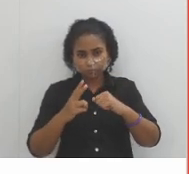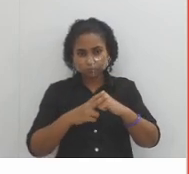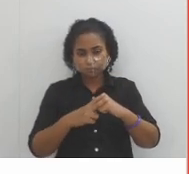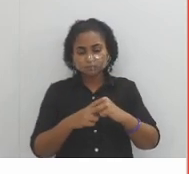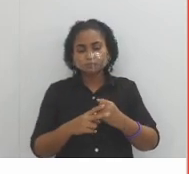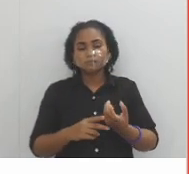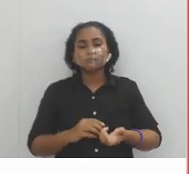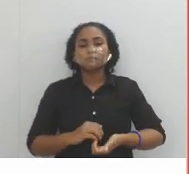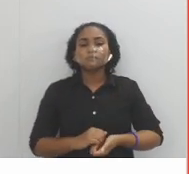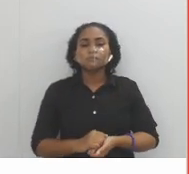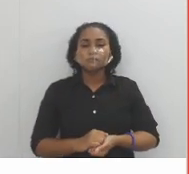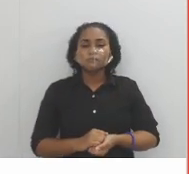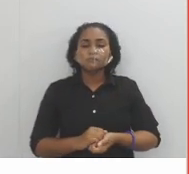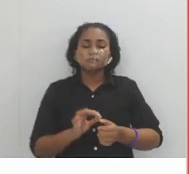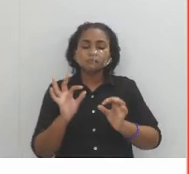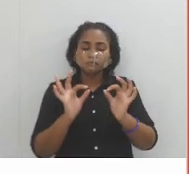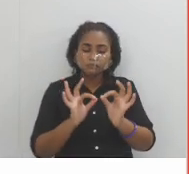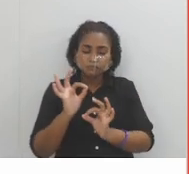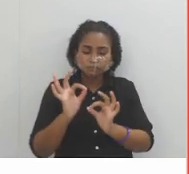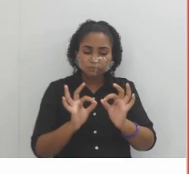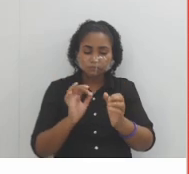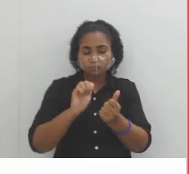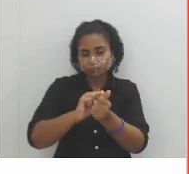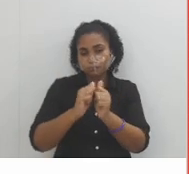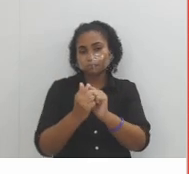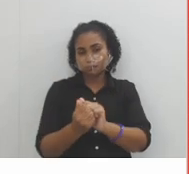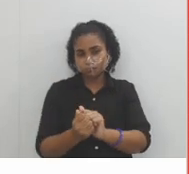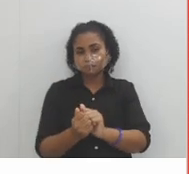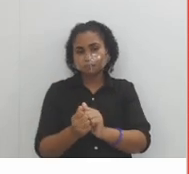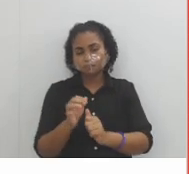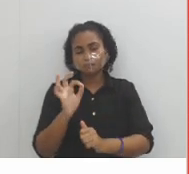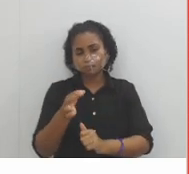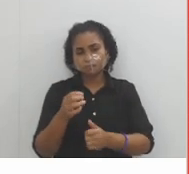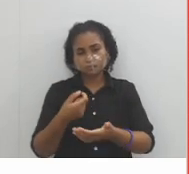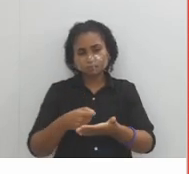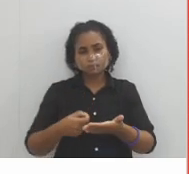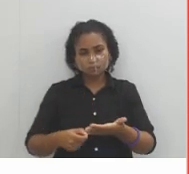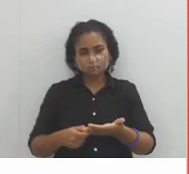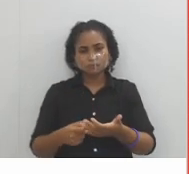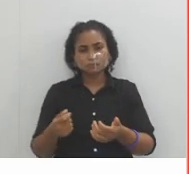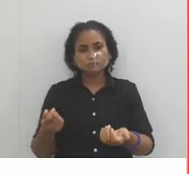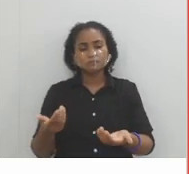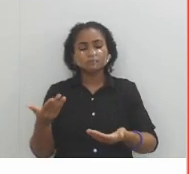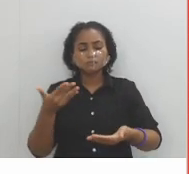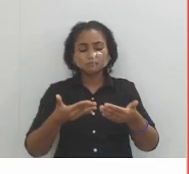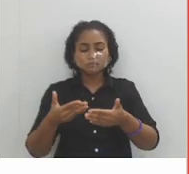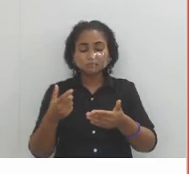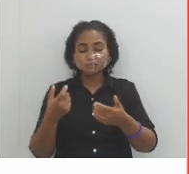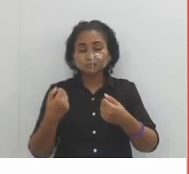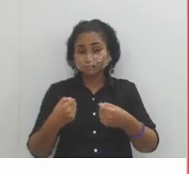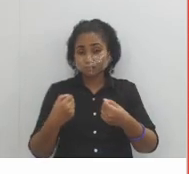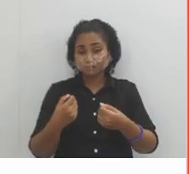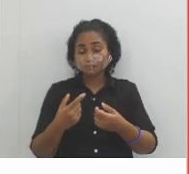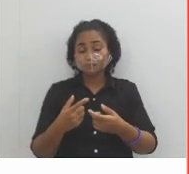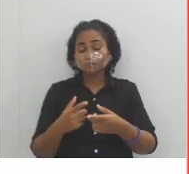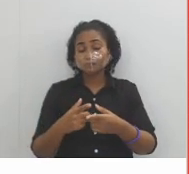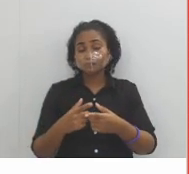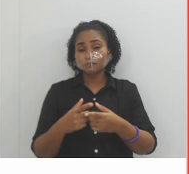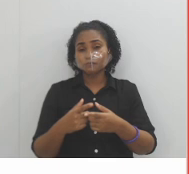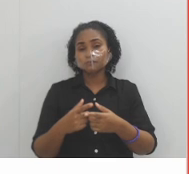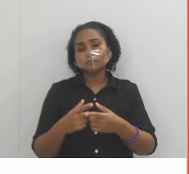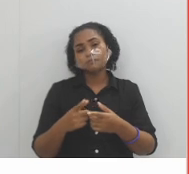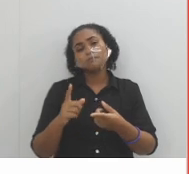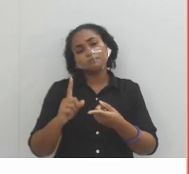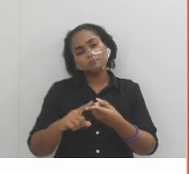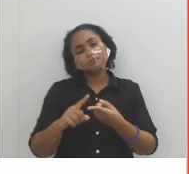verbal que foi atendida, né, as normas de regência verbal que foram atendidas aí, quanto também, que não é assunto